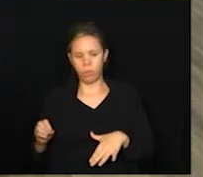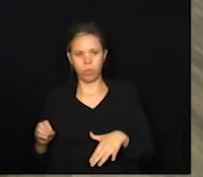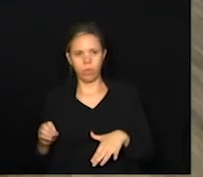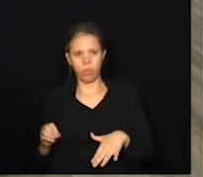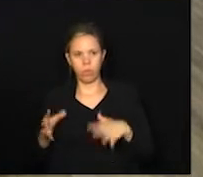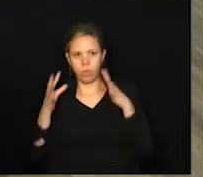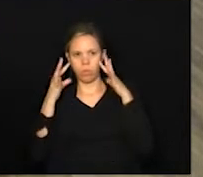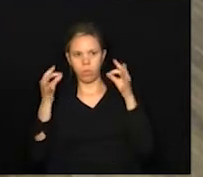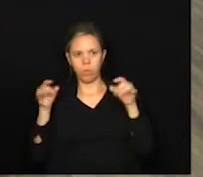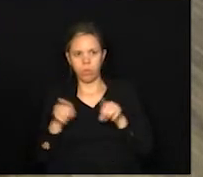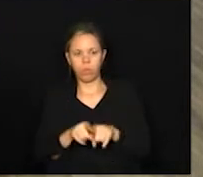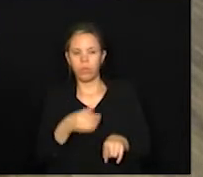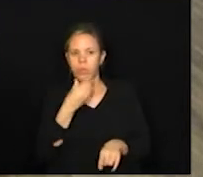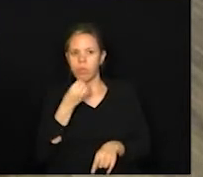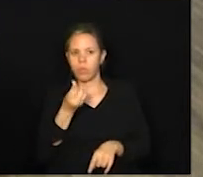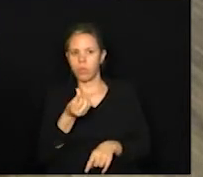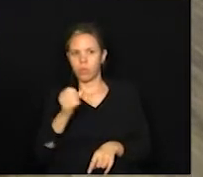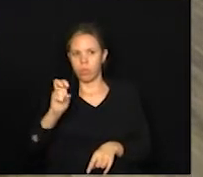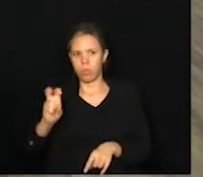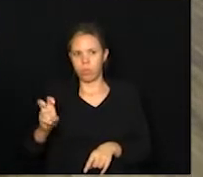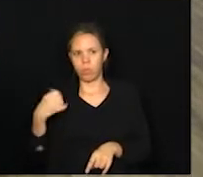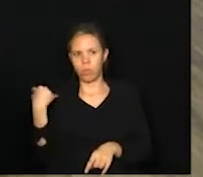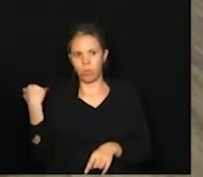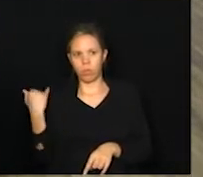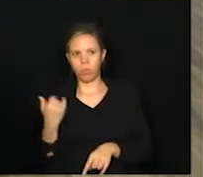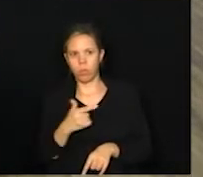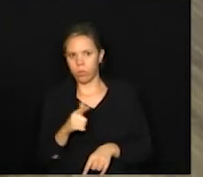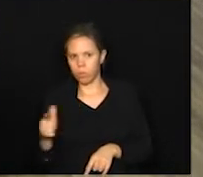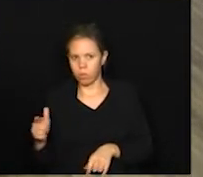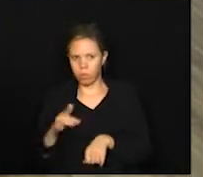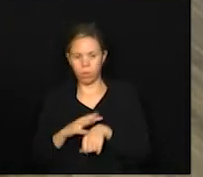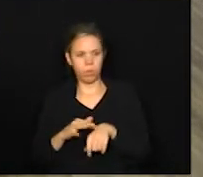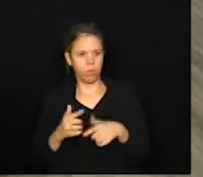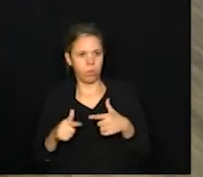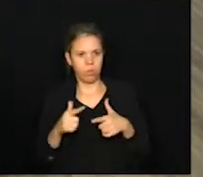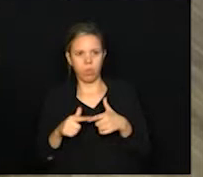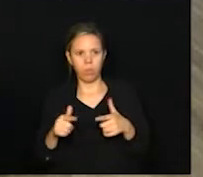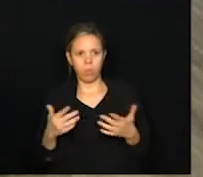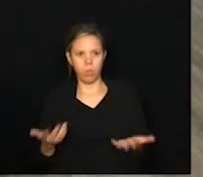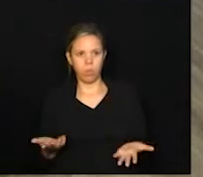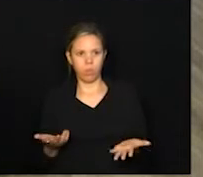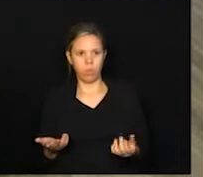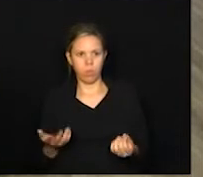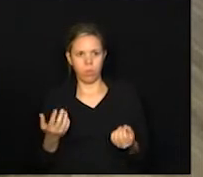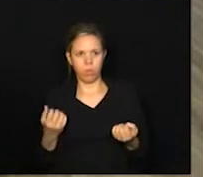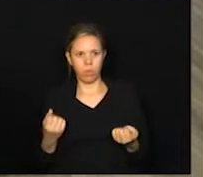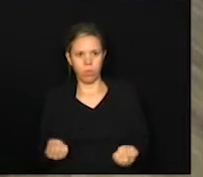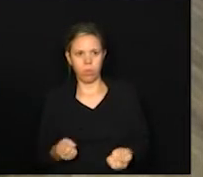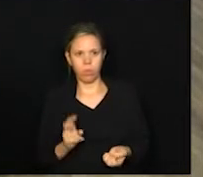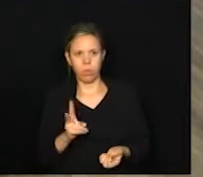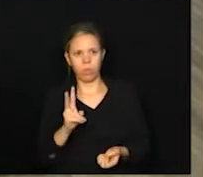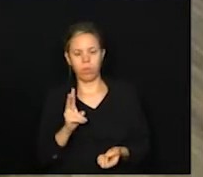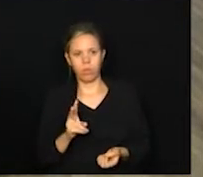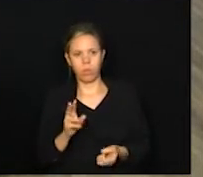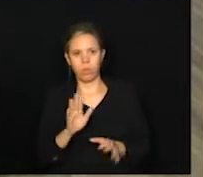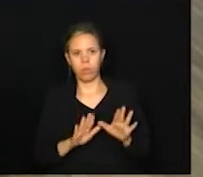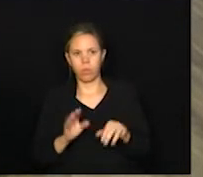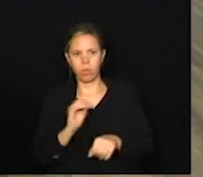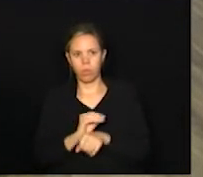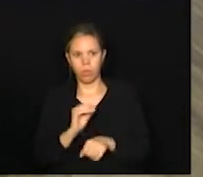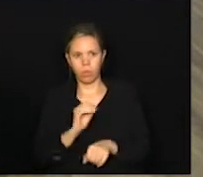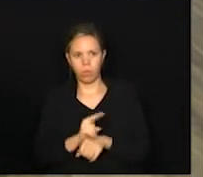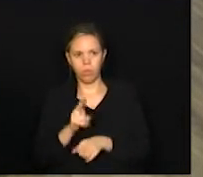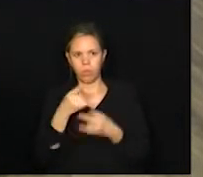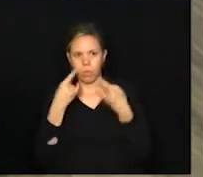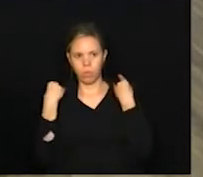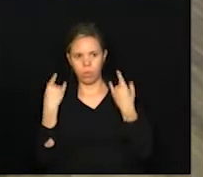chama atenção também um homem de 65 anos que não tinha comorbidades. Então, vamos continuar nos cuidando, utilizando